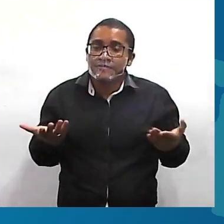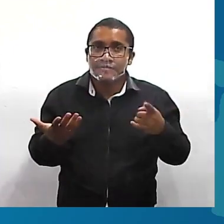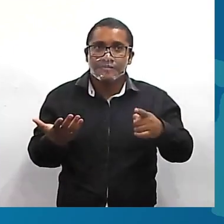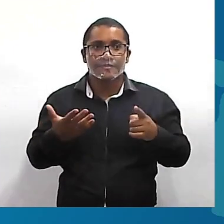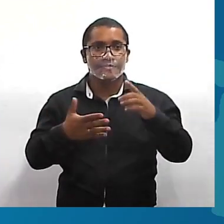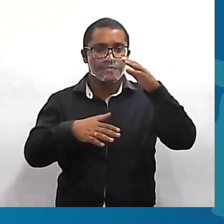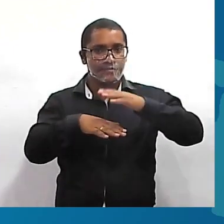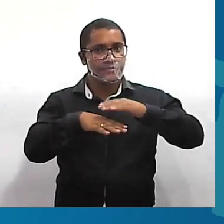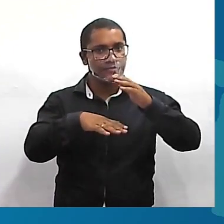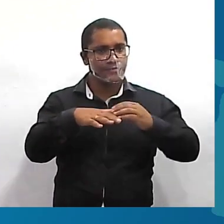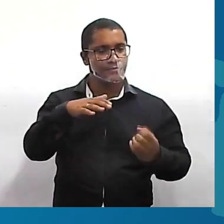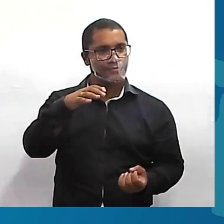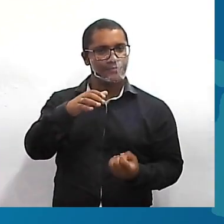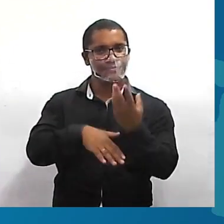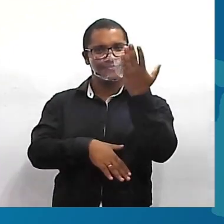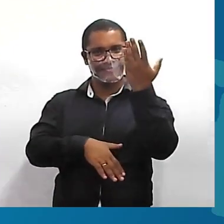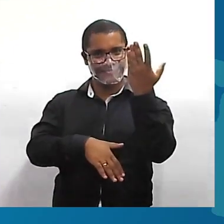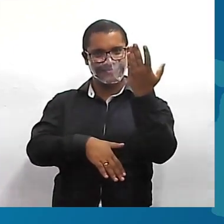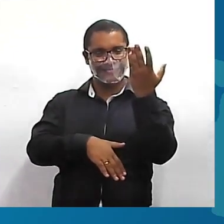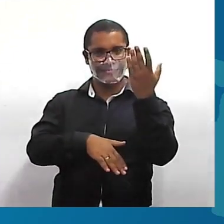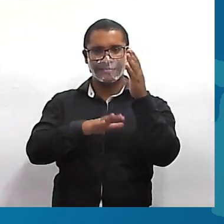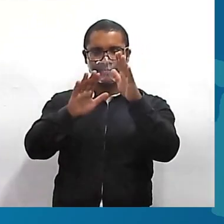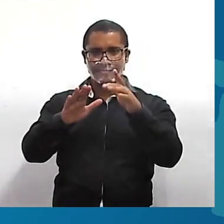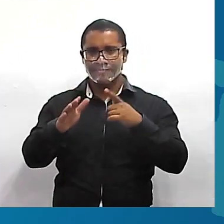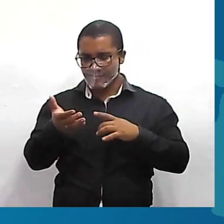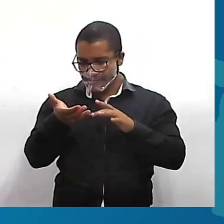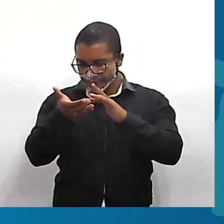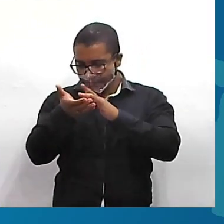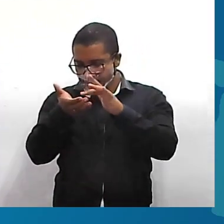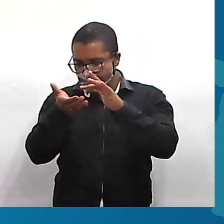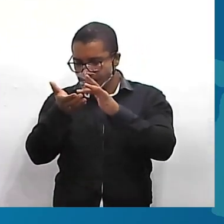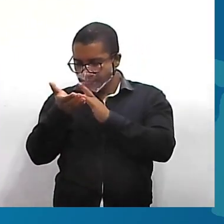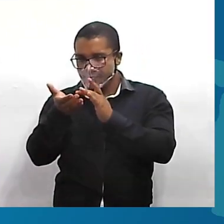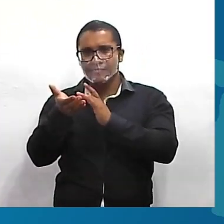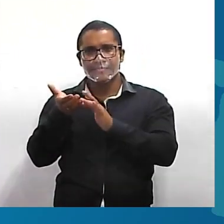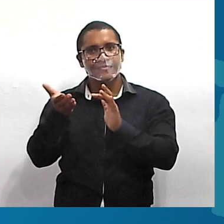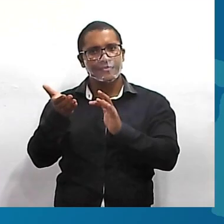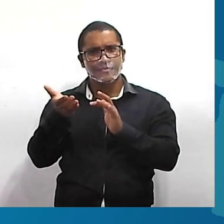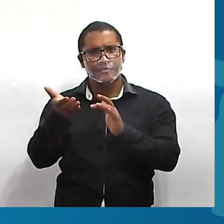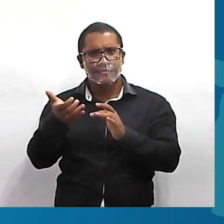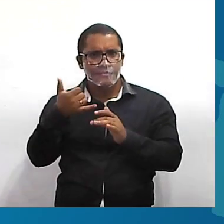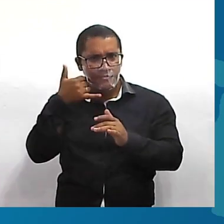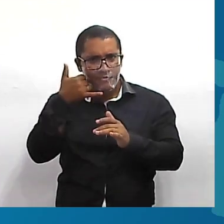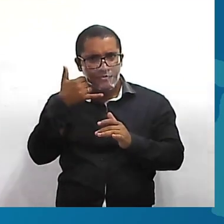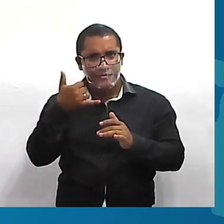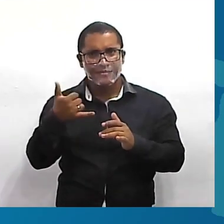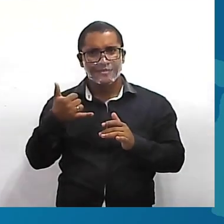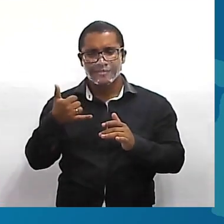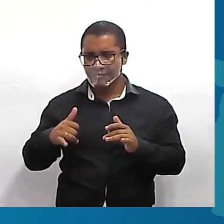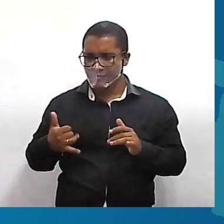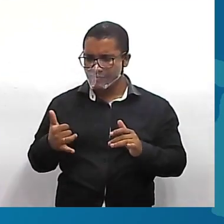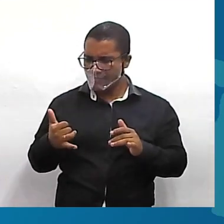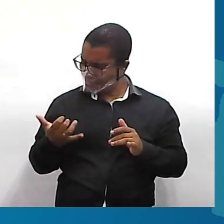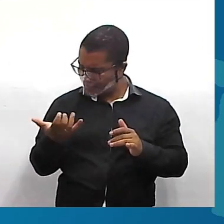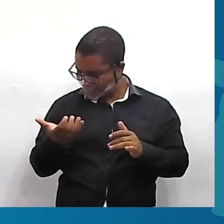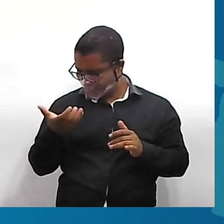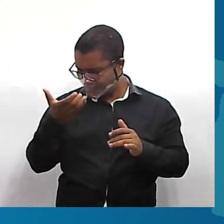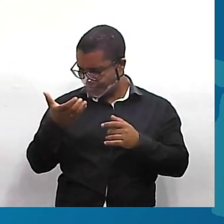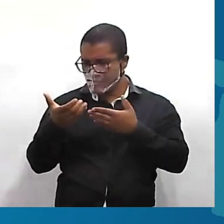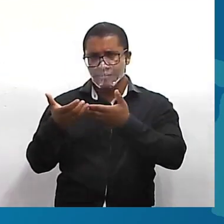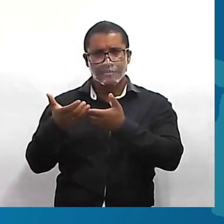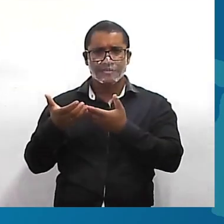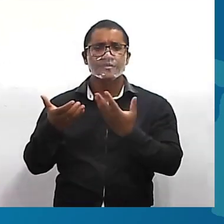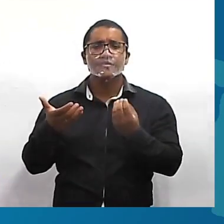criativo. Agora, quando a gente tem um smartphone, quando a gente tem um celular, qual é o princípio dessa